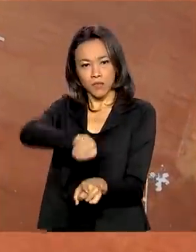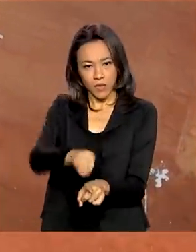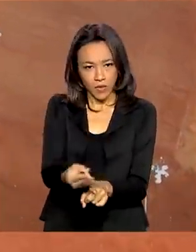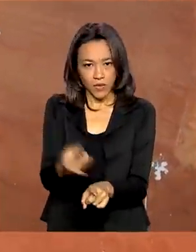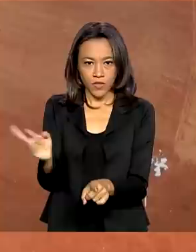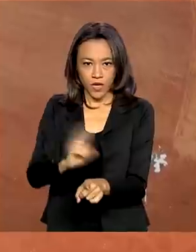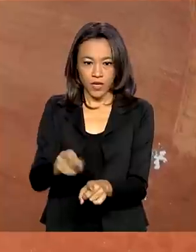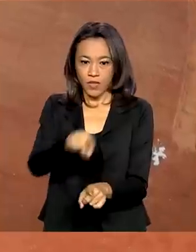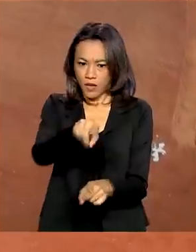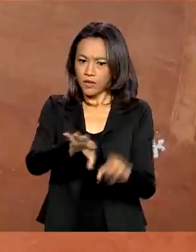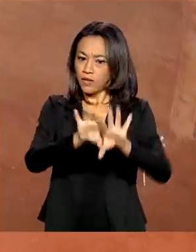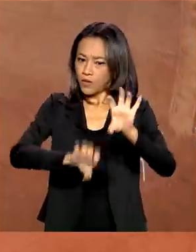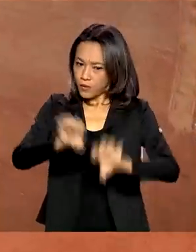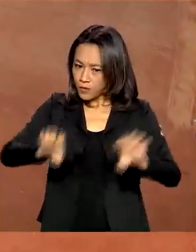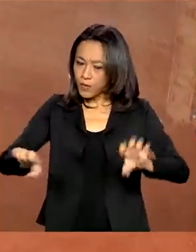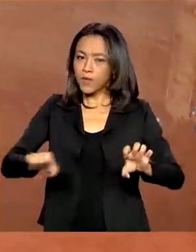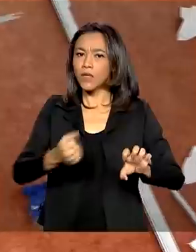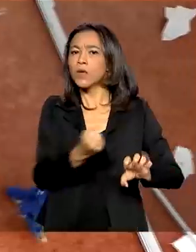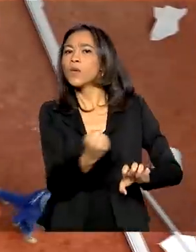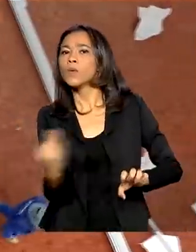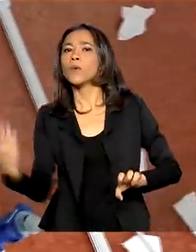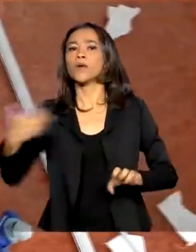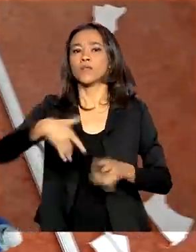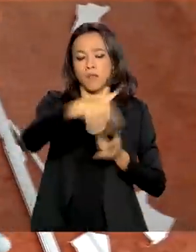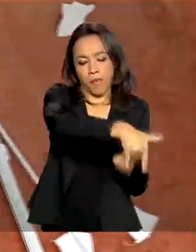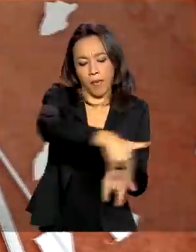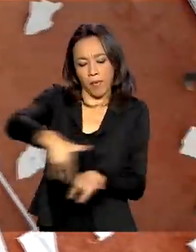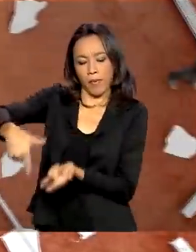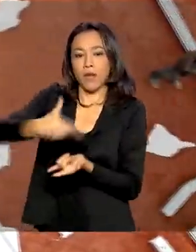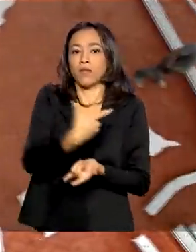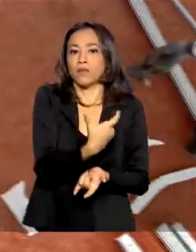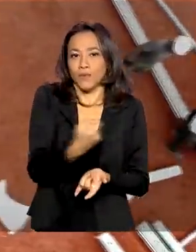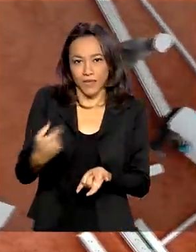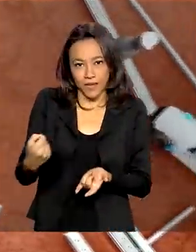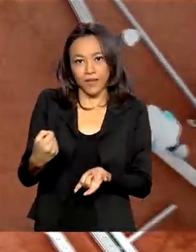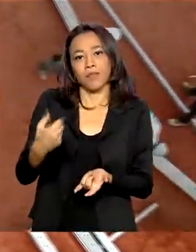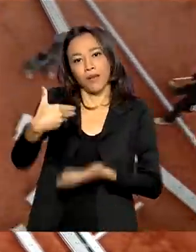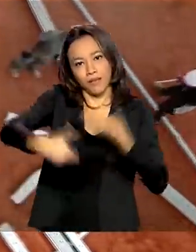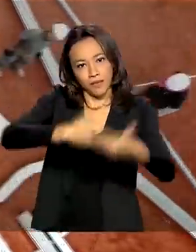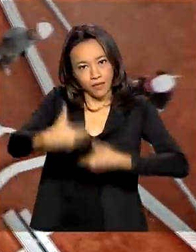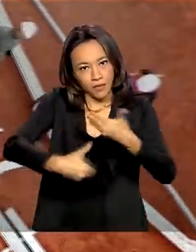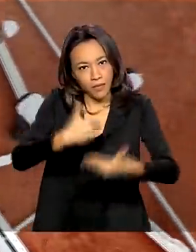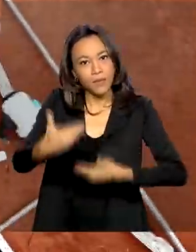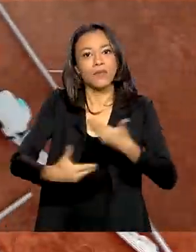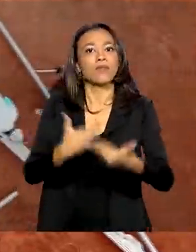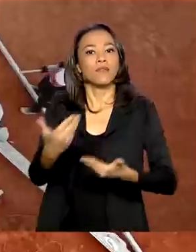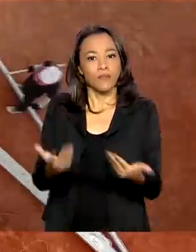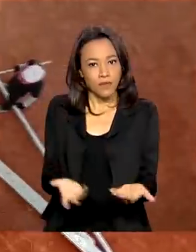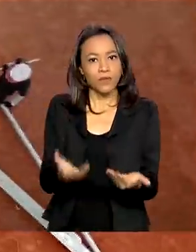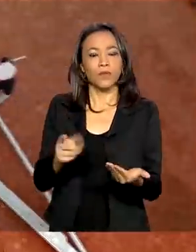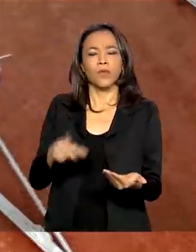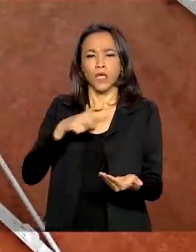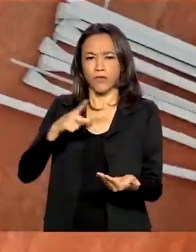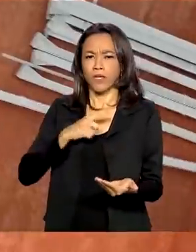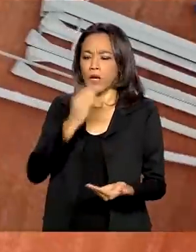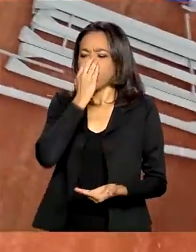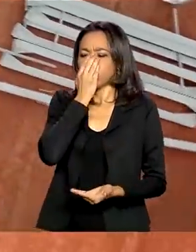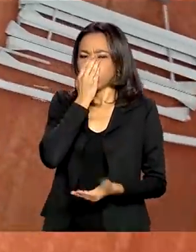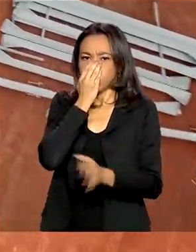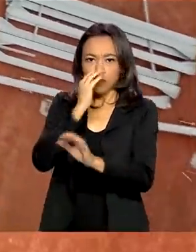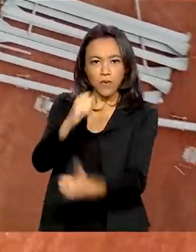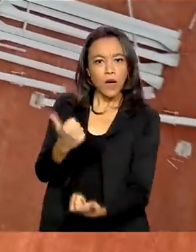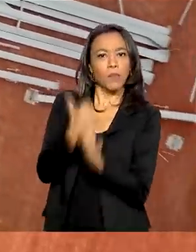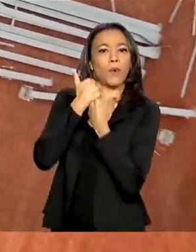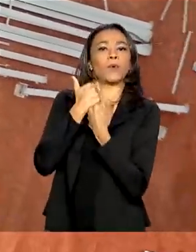de reais a estrutura terá 200 eleitos adaptáveis para unidades de tratamento semi-intensivos com tubulação e